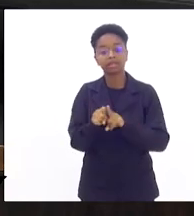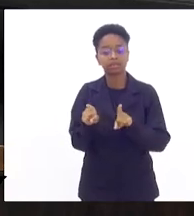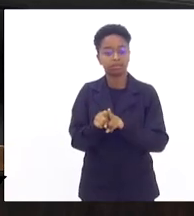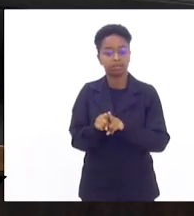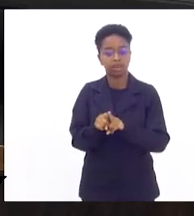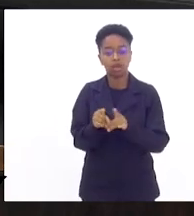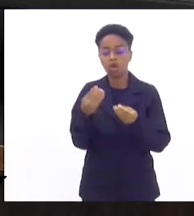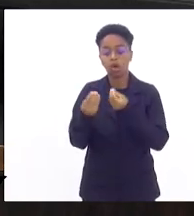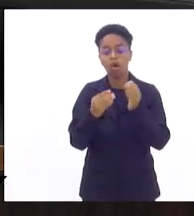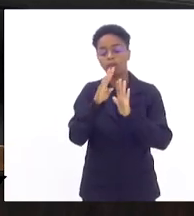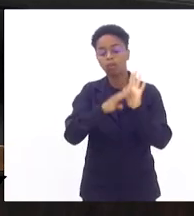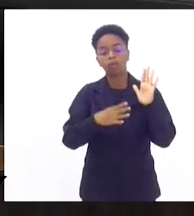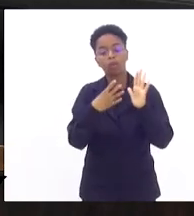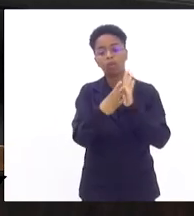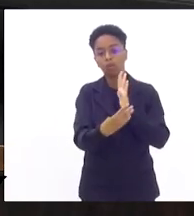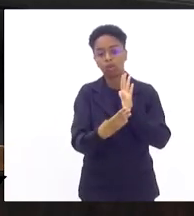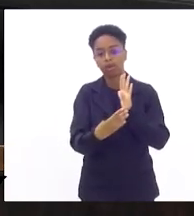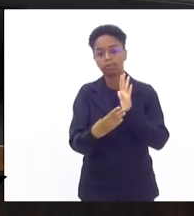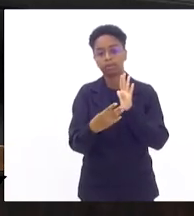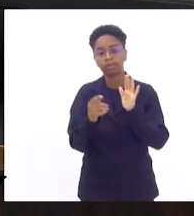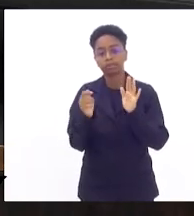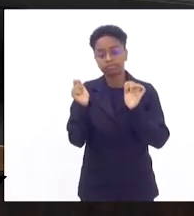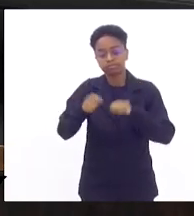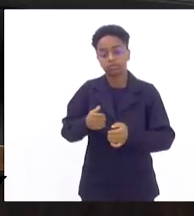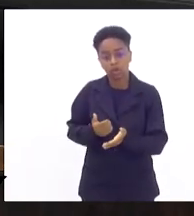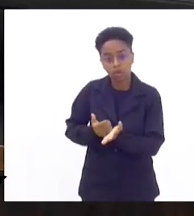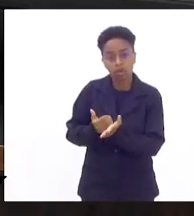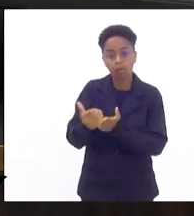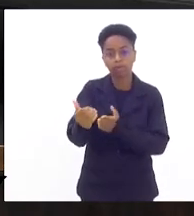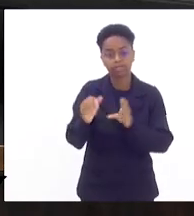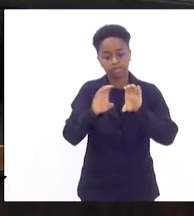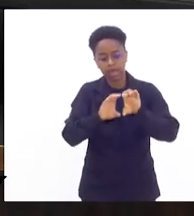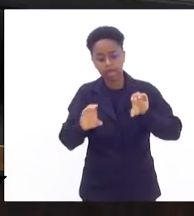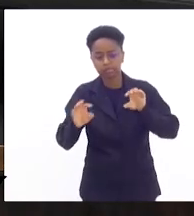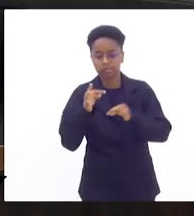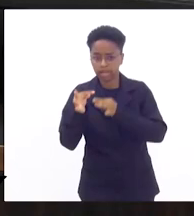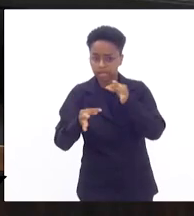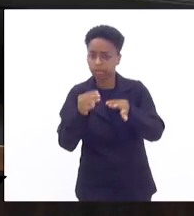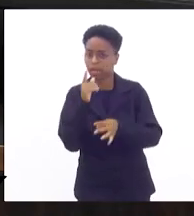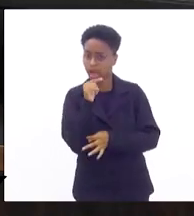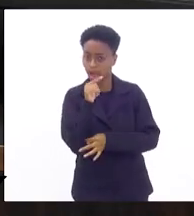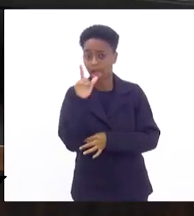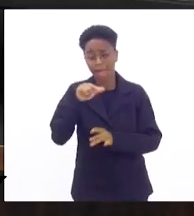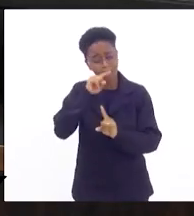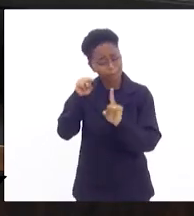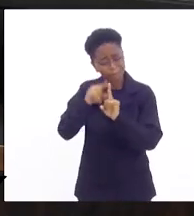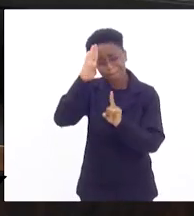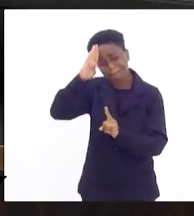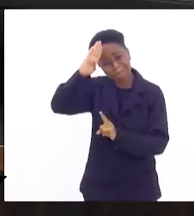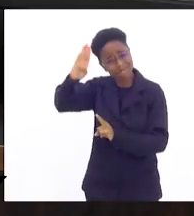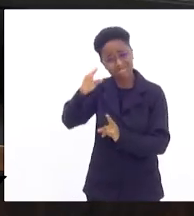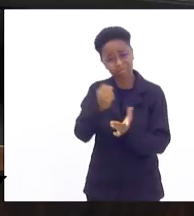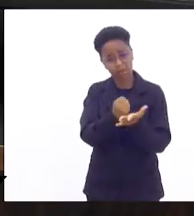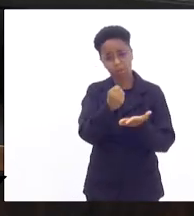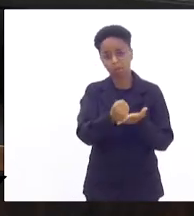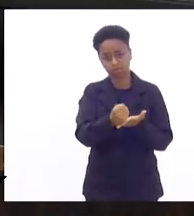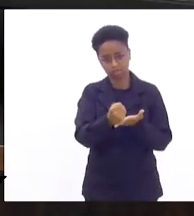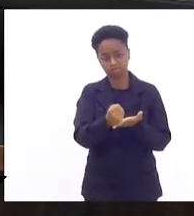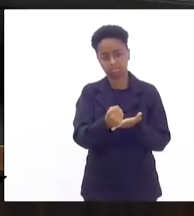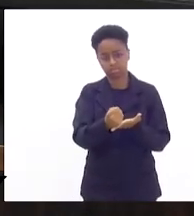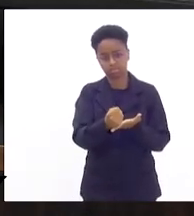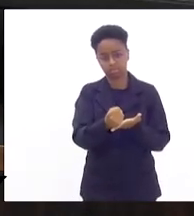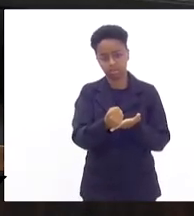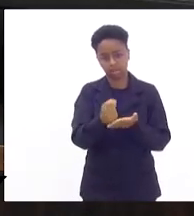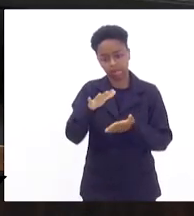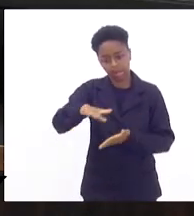o cronograma para começar o saneamento, que é tão importante, que é o objetivo principal da concessão para fazer o saneamento